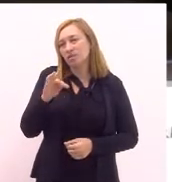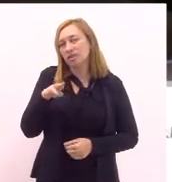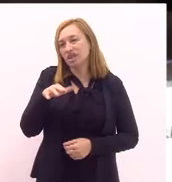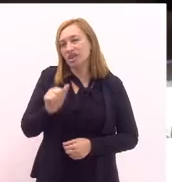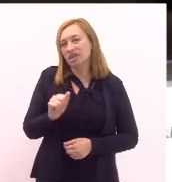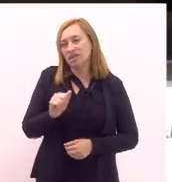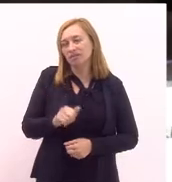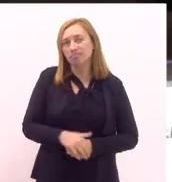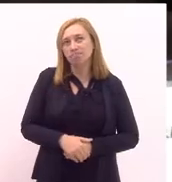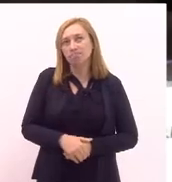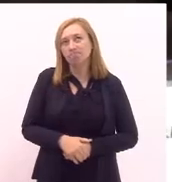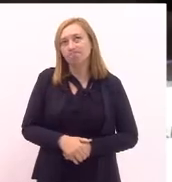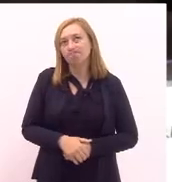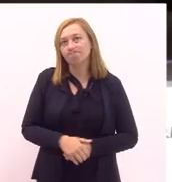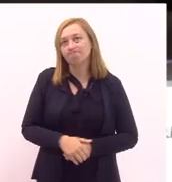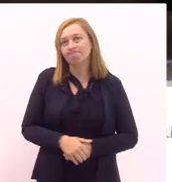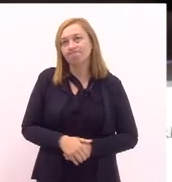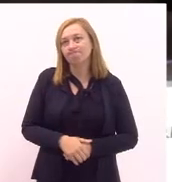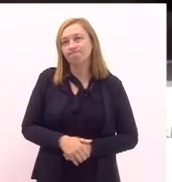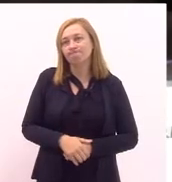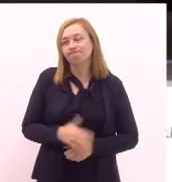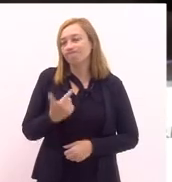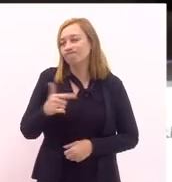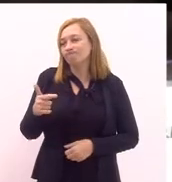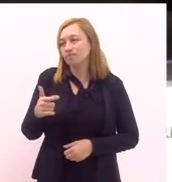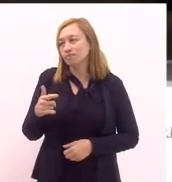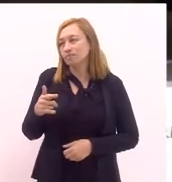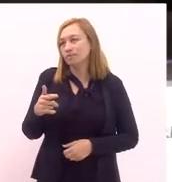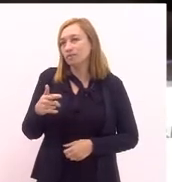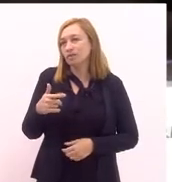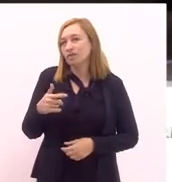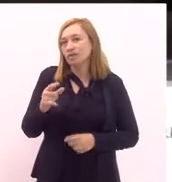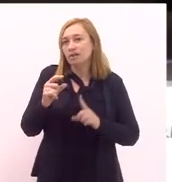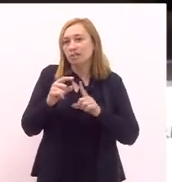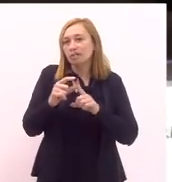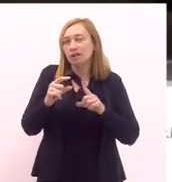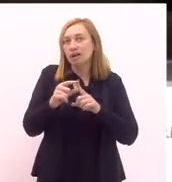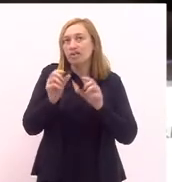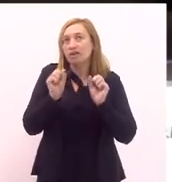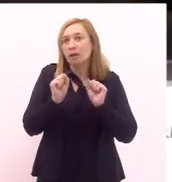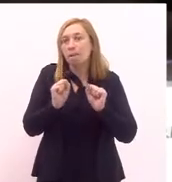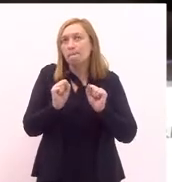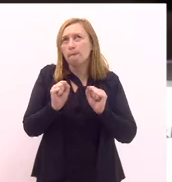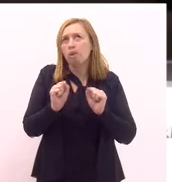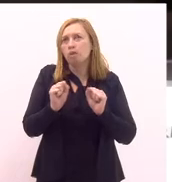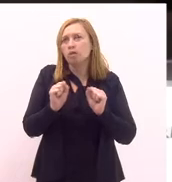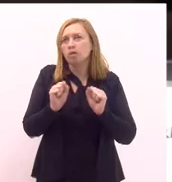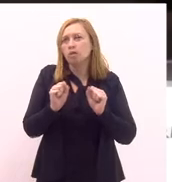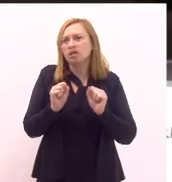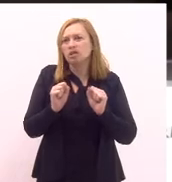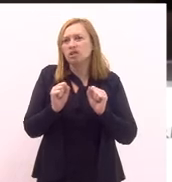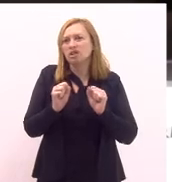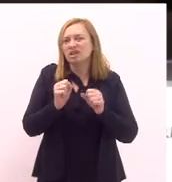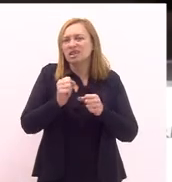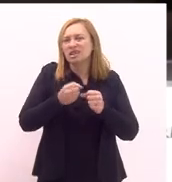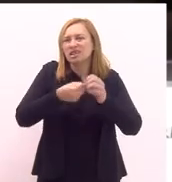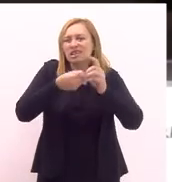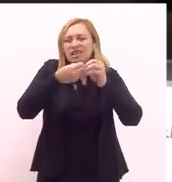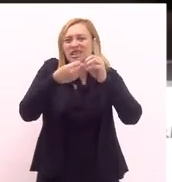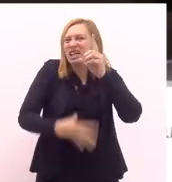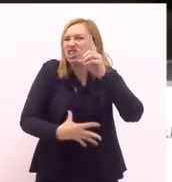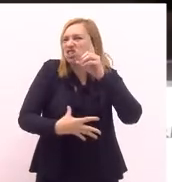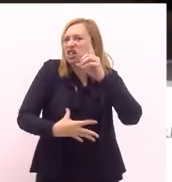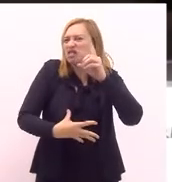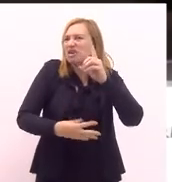Benedita da Silva e não tem palavras que possam dar conta de quem